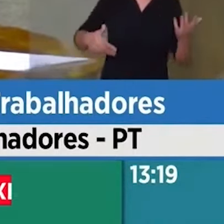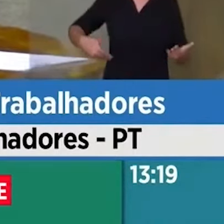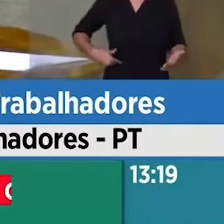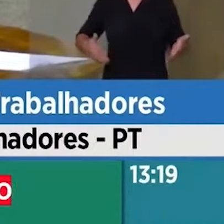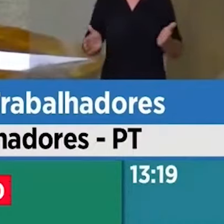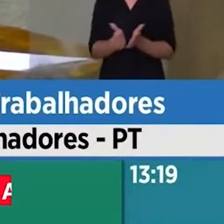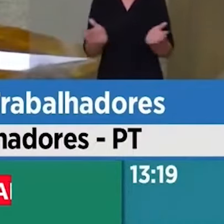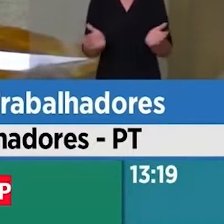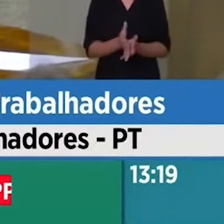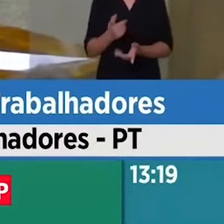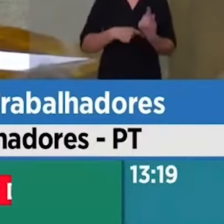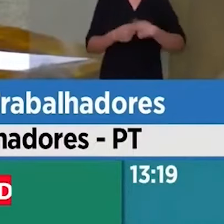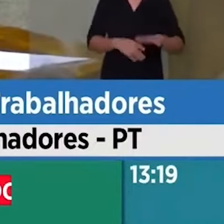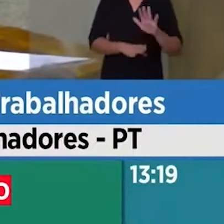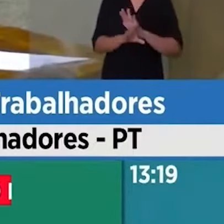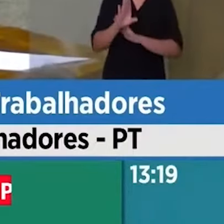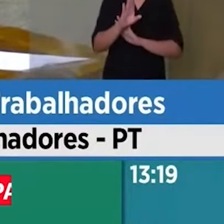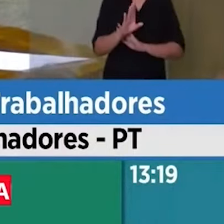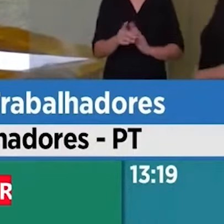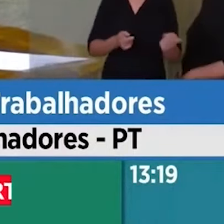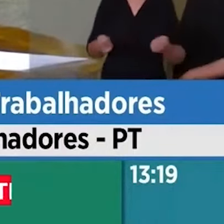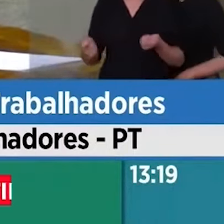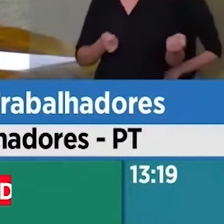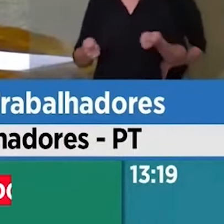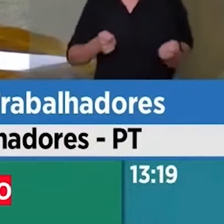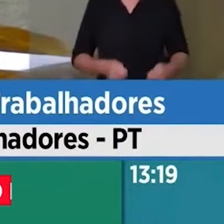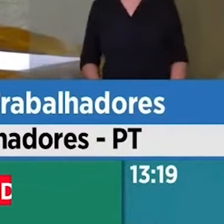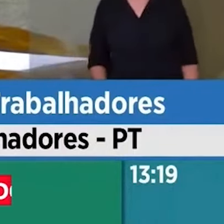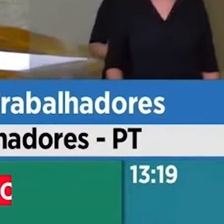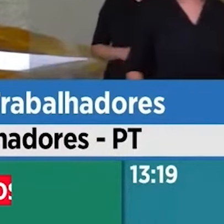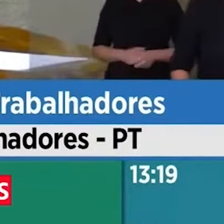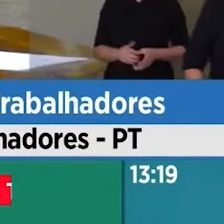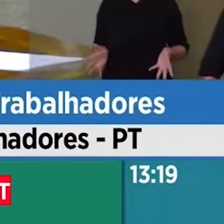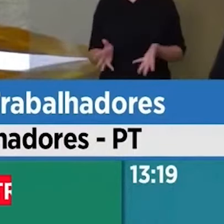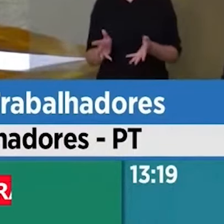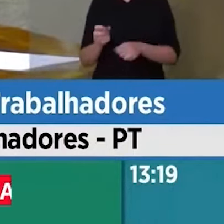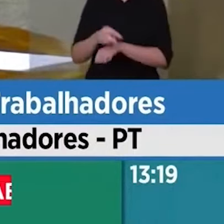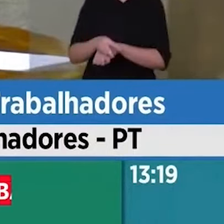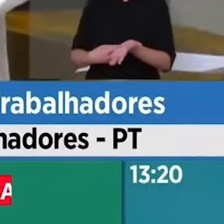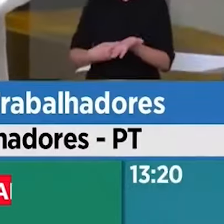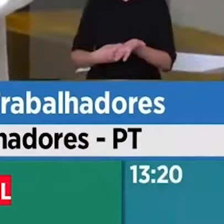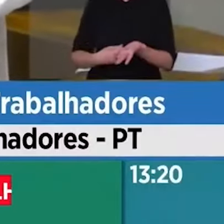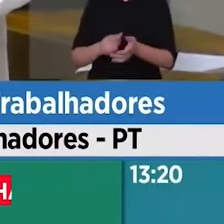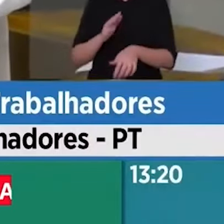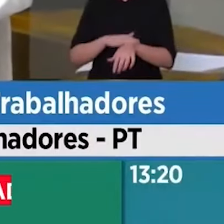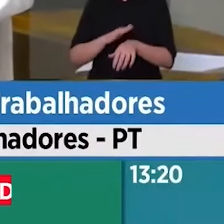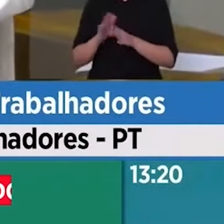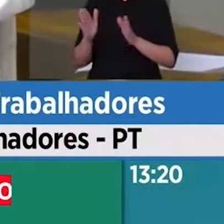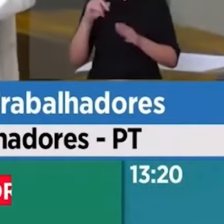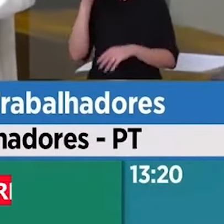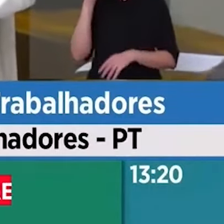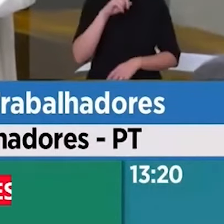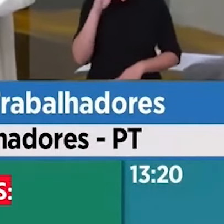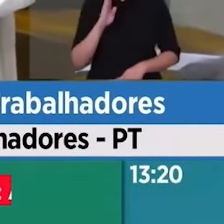feito a economia crescer, controlando a inflação, gerando emprego por um caminho absolutamente democrático. Nessa tarefa, a